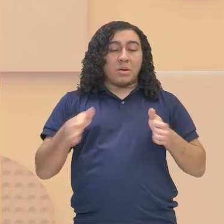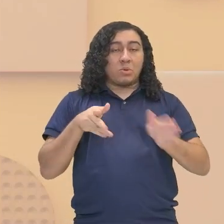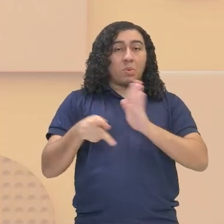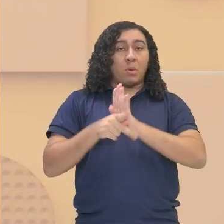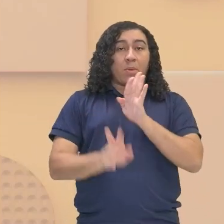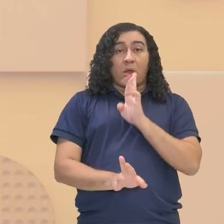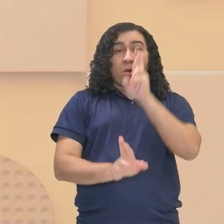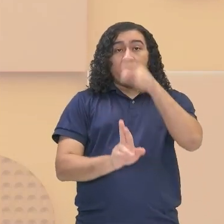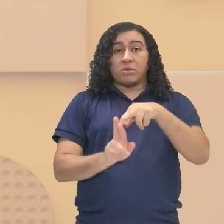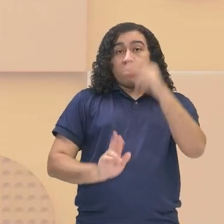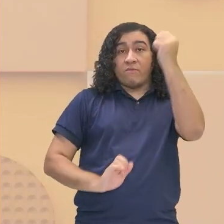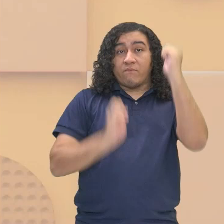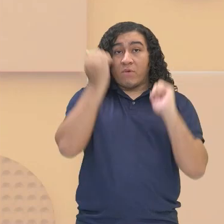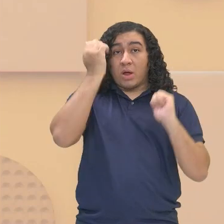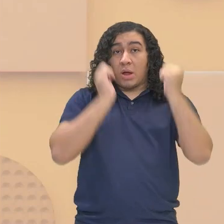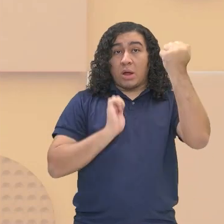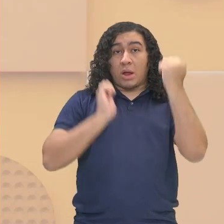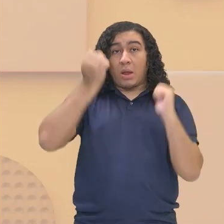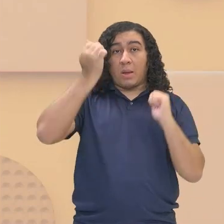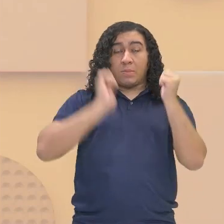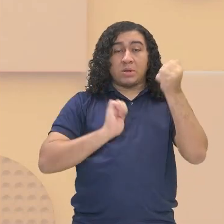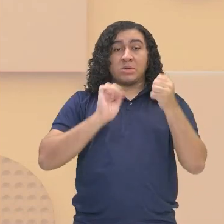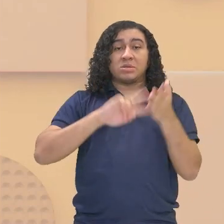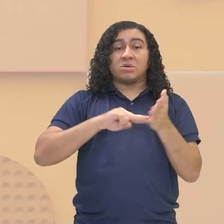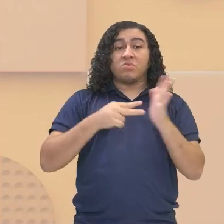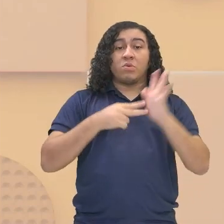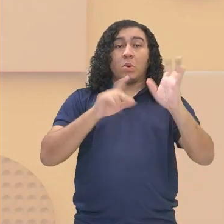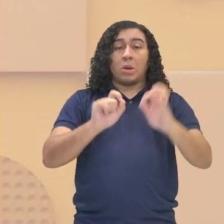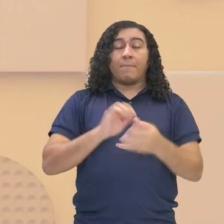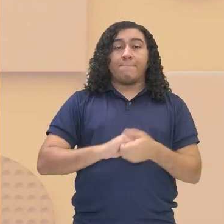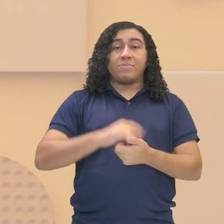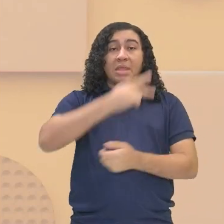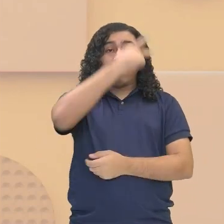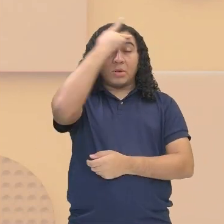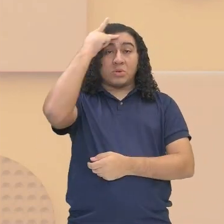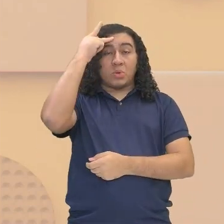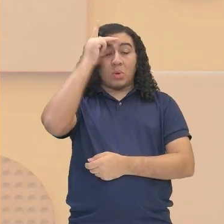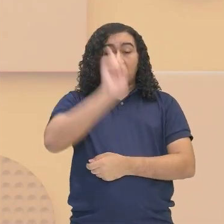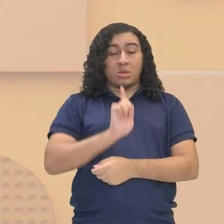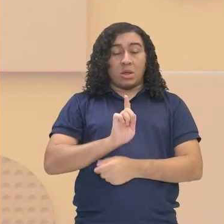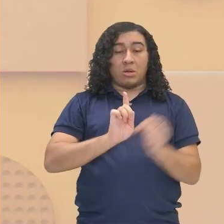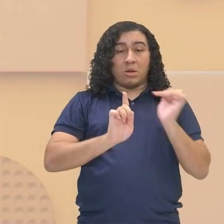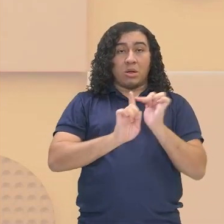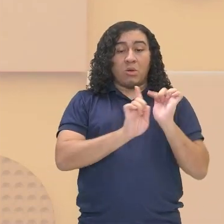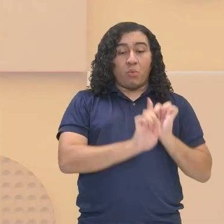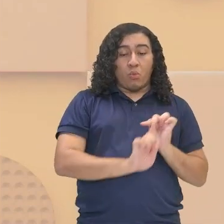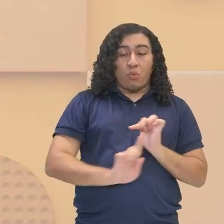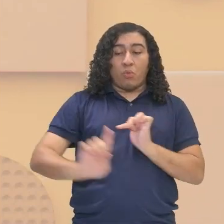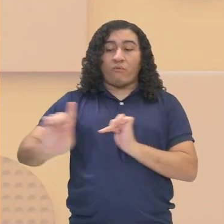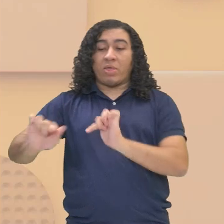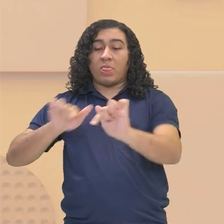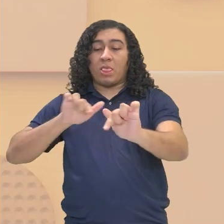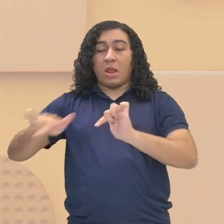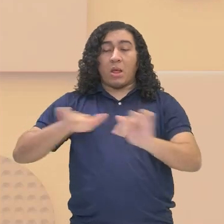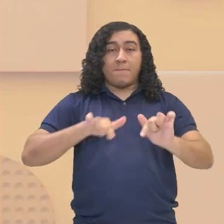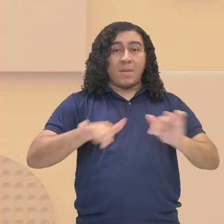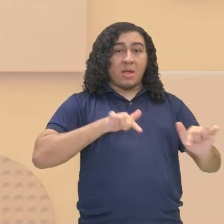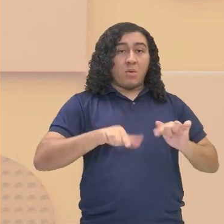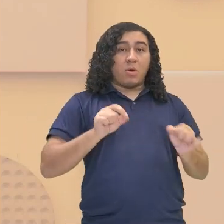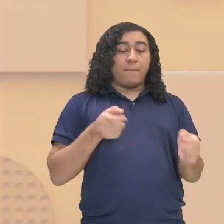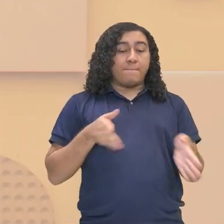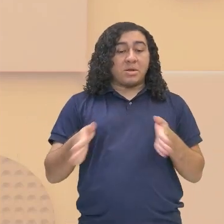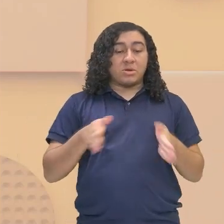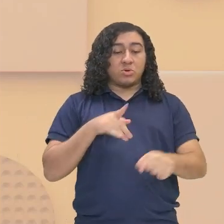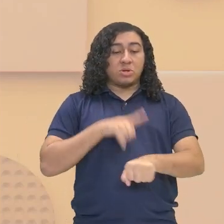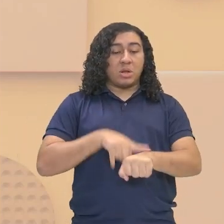tá? Aonde nós vamos ver este operário, então, trabalhando diariamente, jornadas de trabalhos,